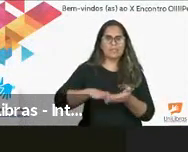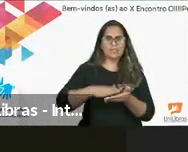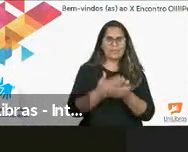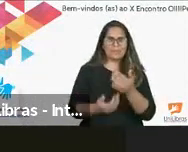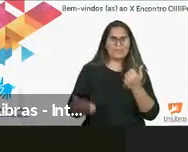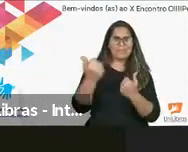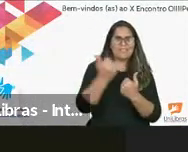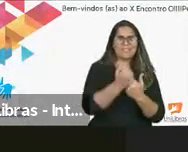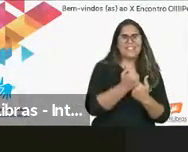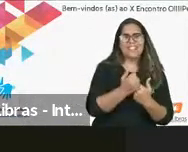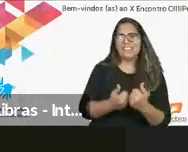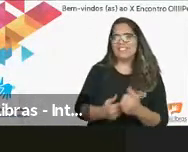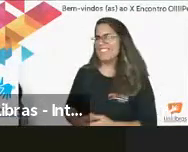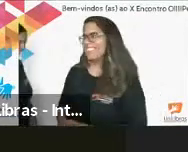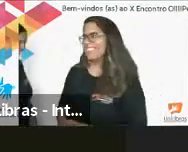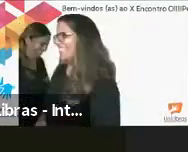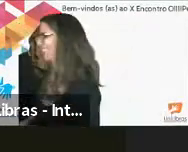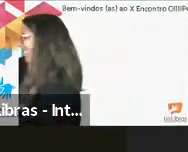linguagem.